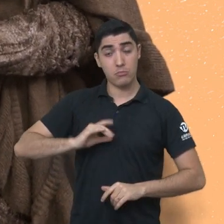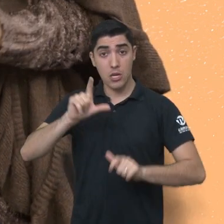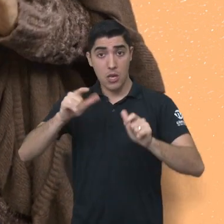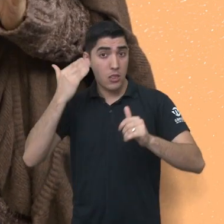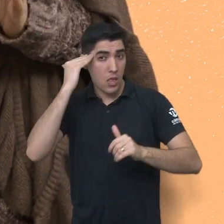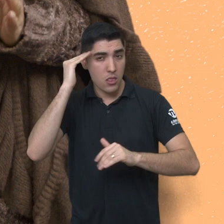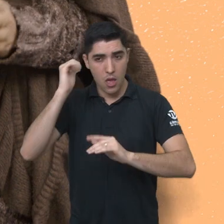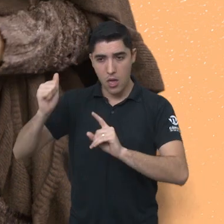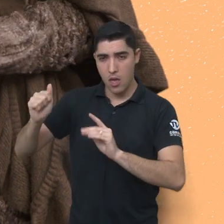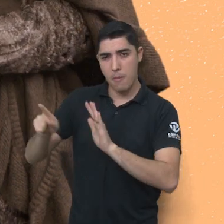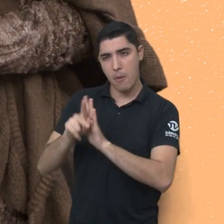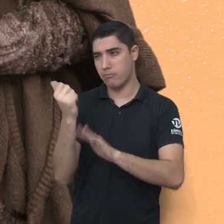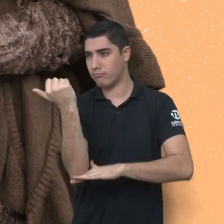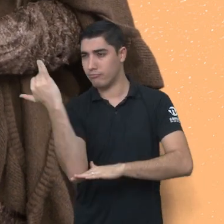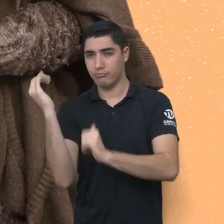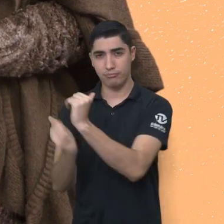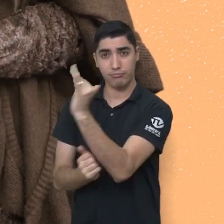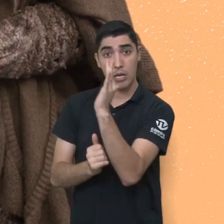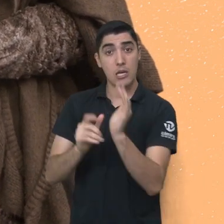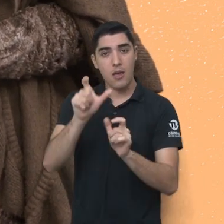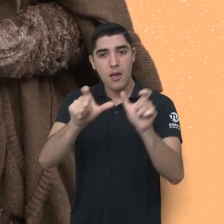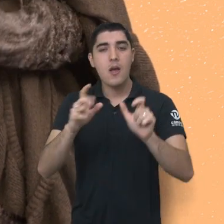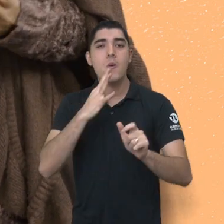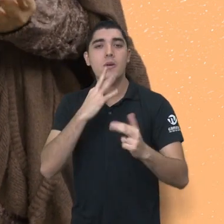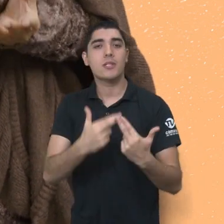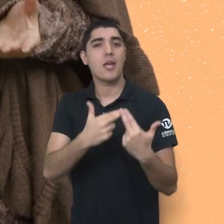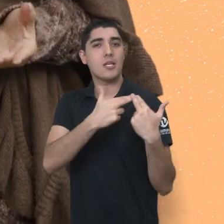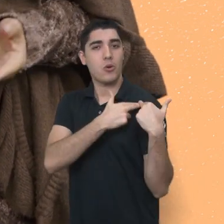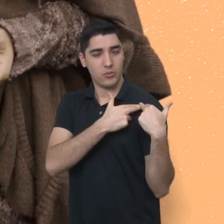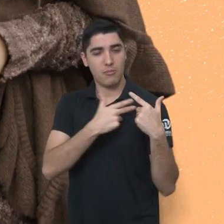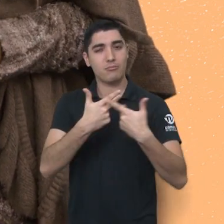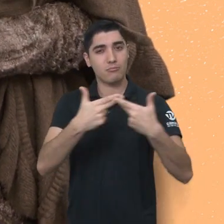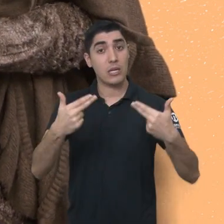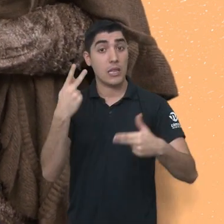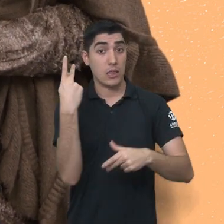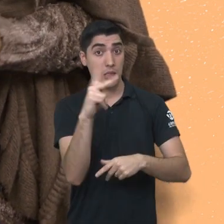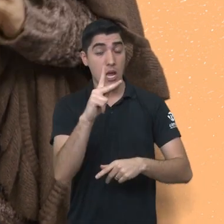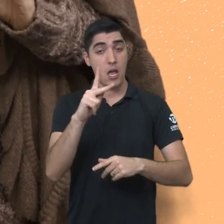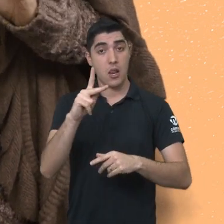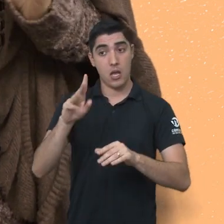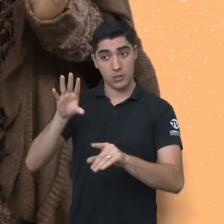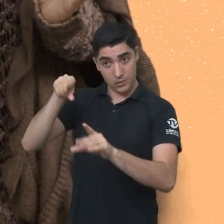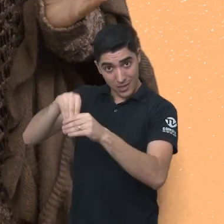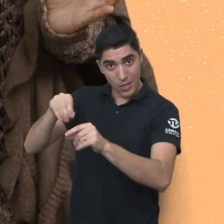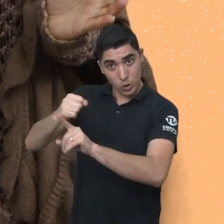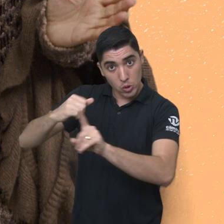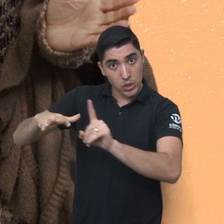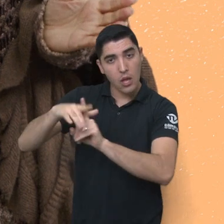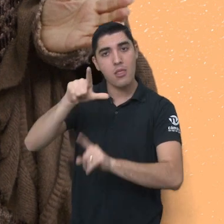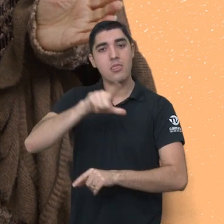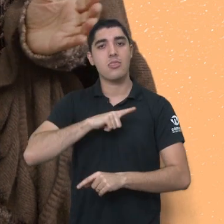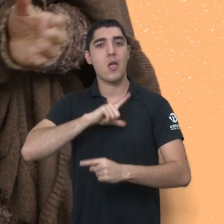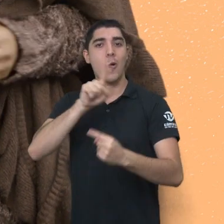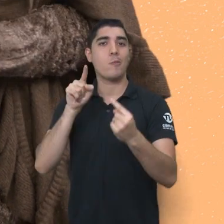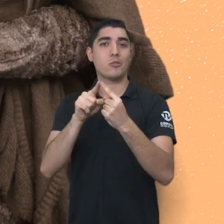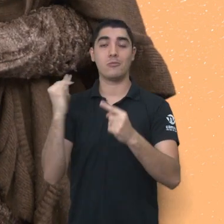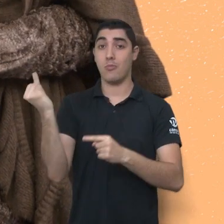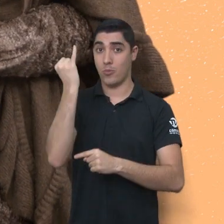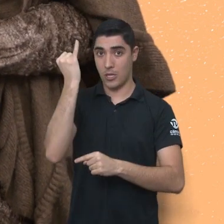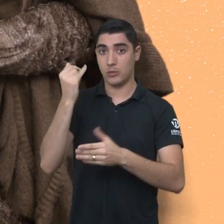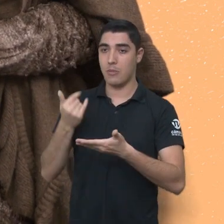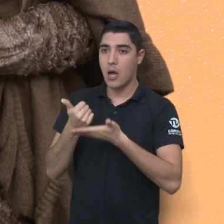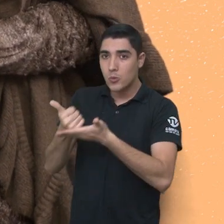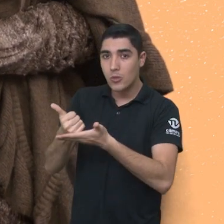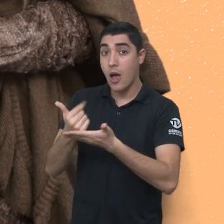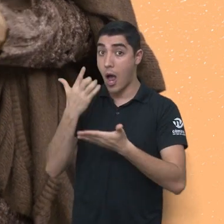natureza reconhecem as suas responsabilidades e o seu papel na sociedade para a preservação dos seus recursos naturais